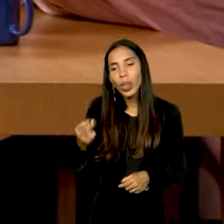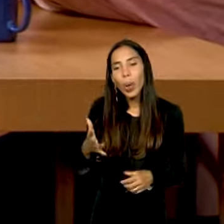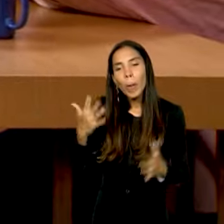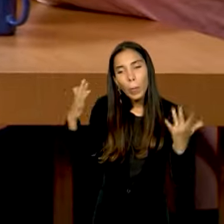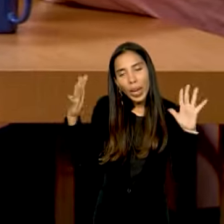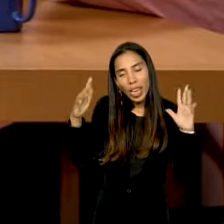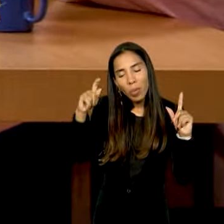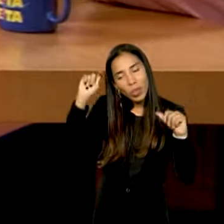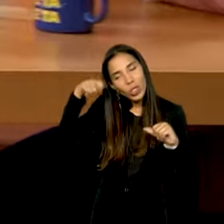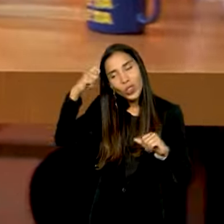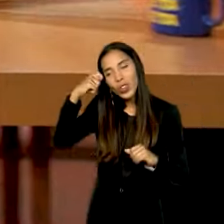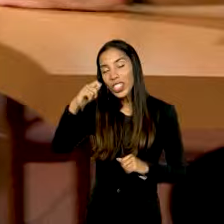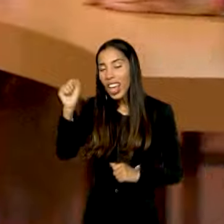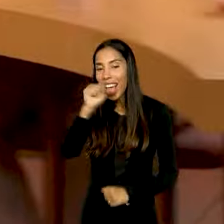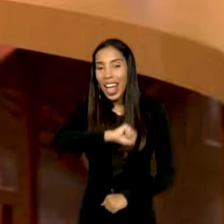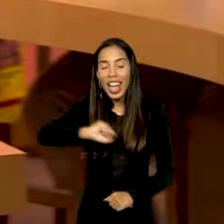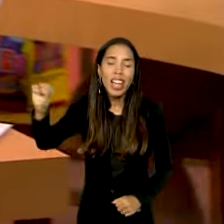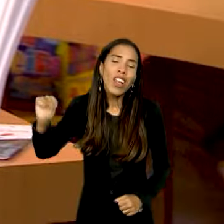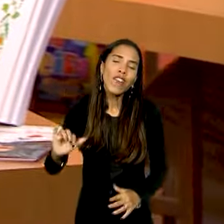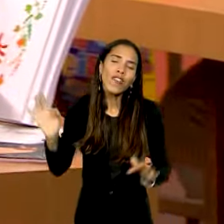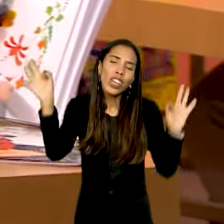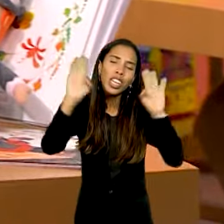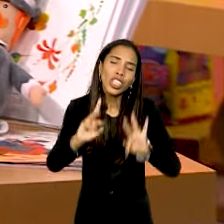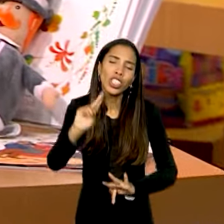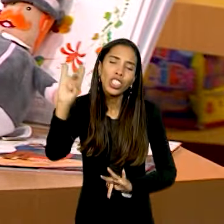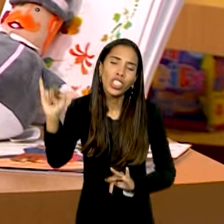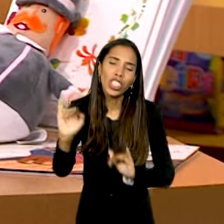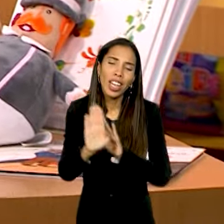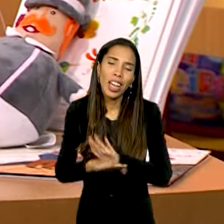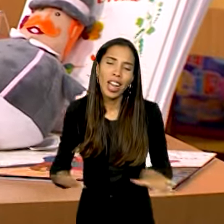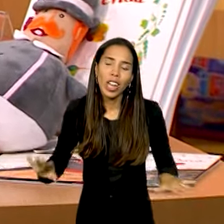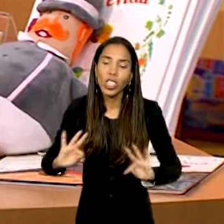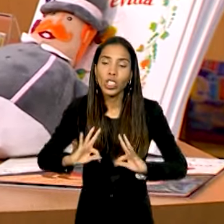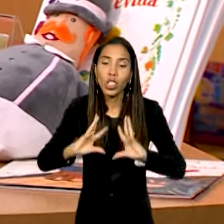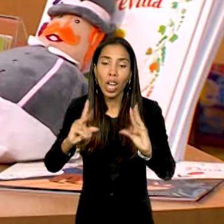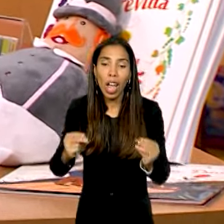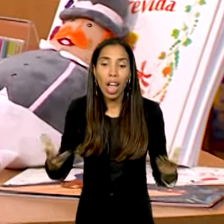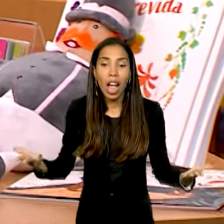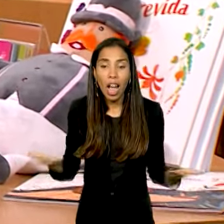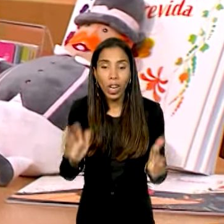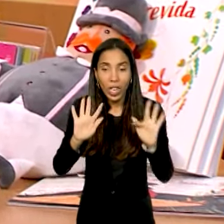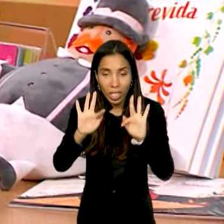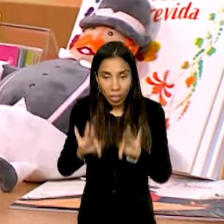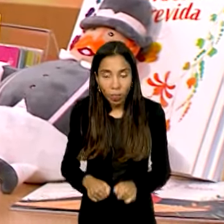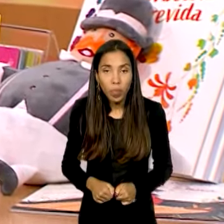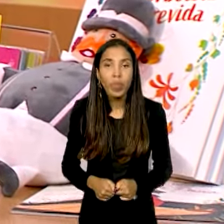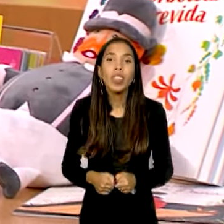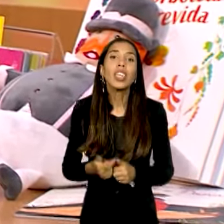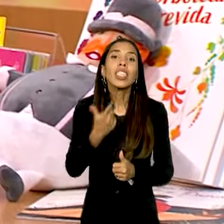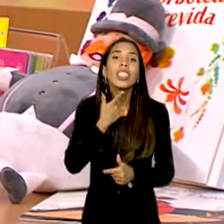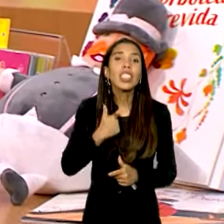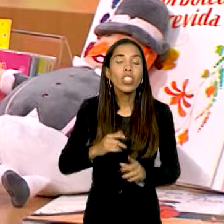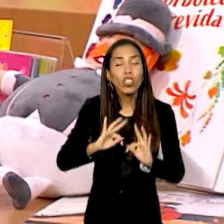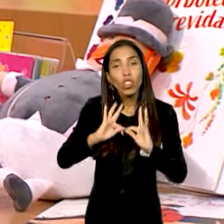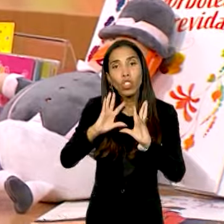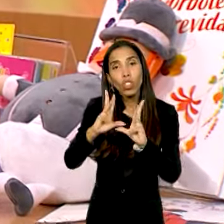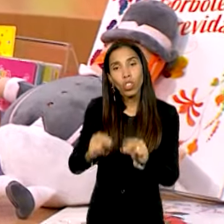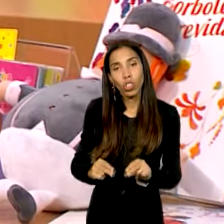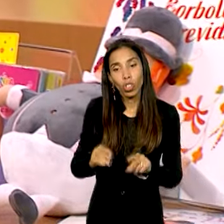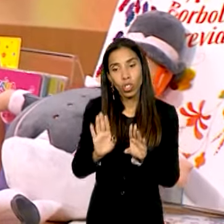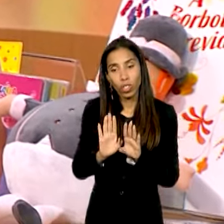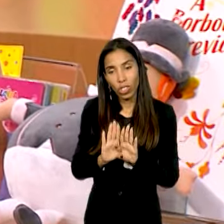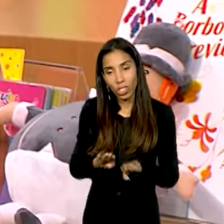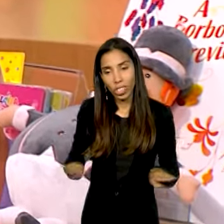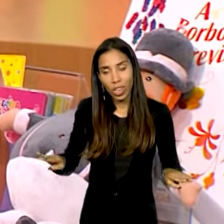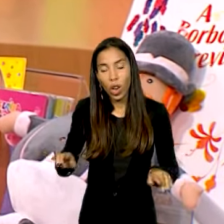Arrasou, arrasou, arrasou, arrasou. Gente, feliz Dia das Crianças pra todos. A gente termina esse programa desejando pra garotada e pra os adultos também